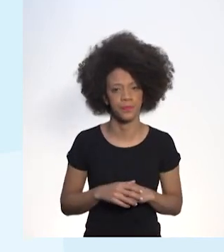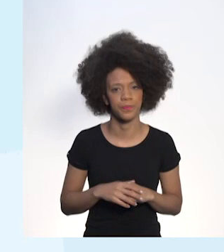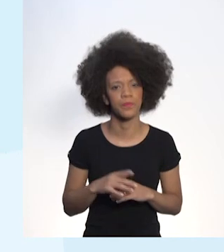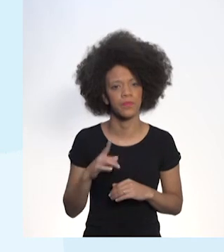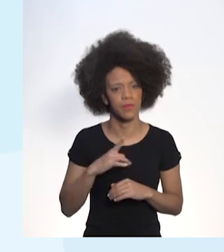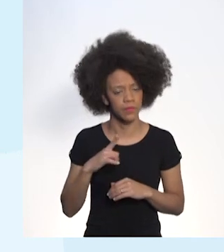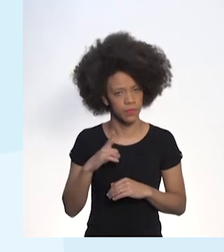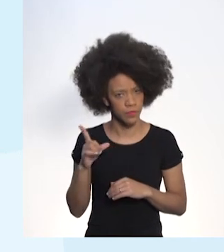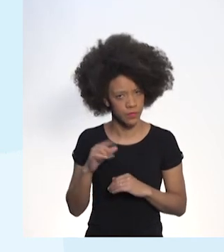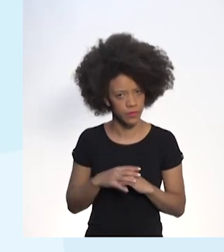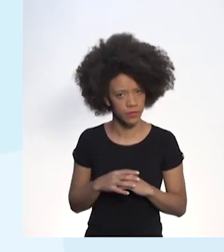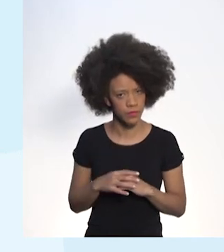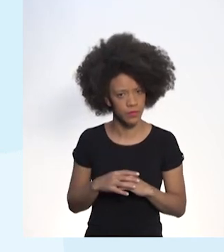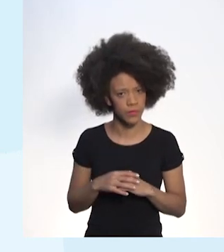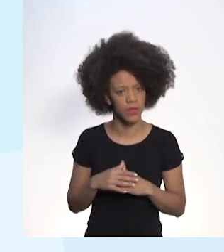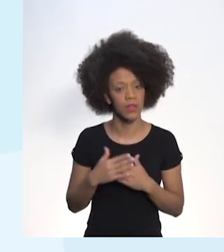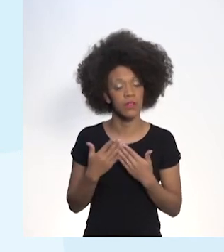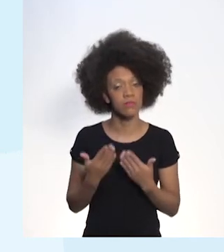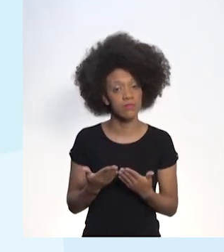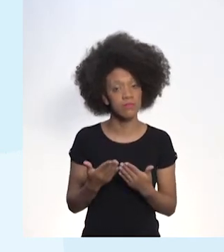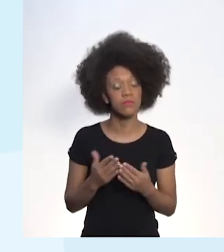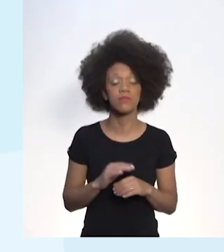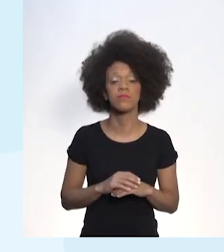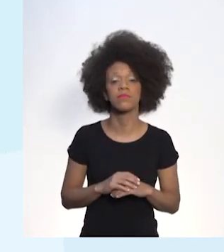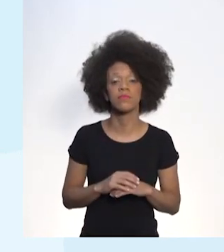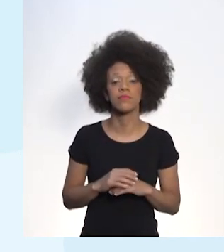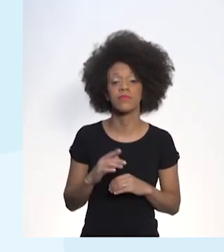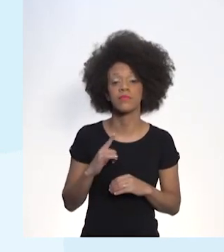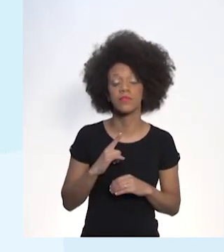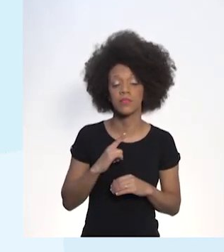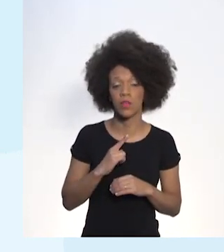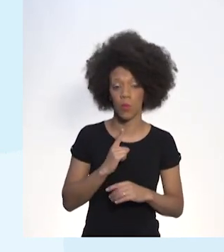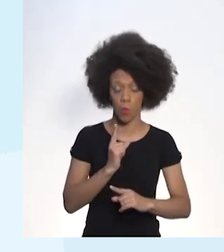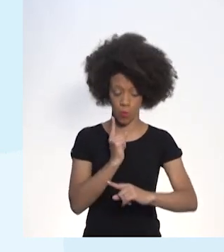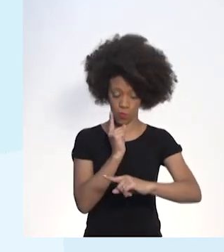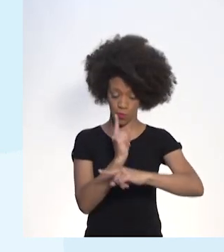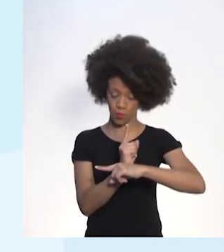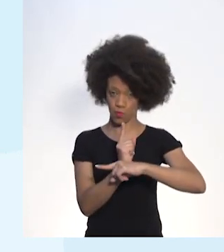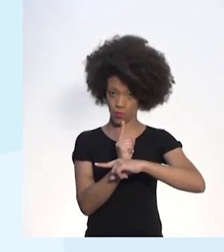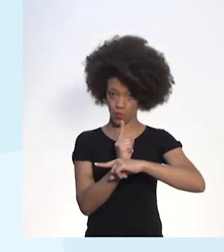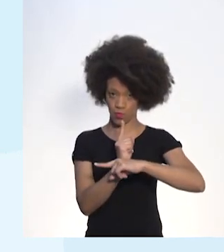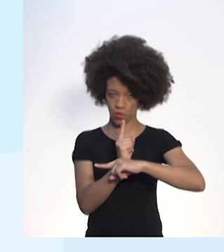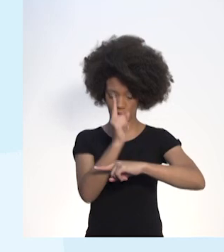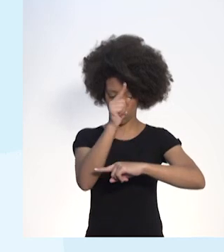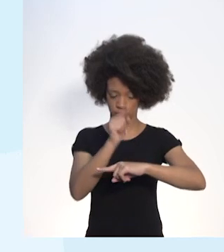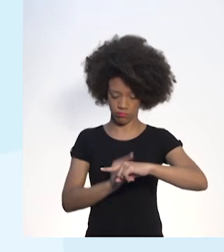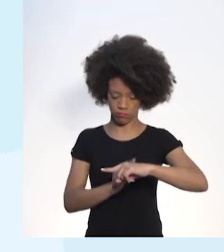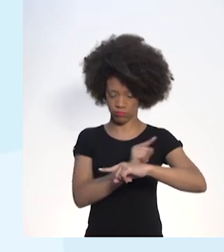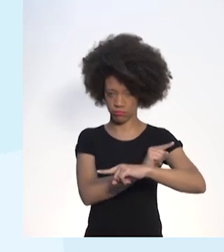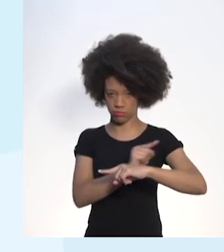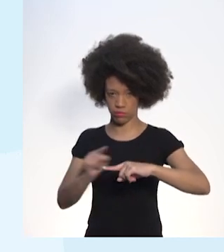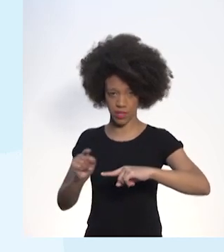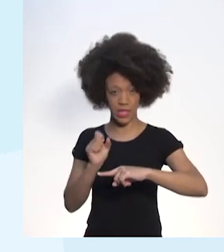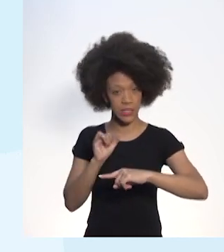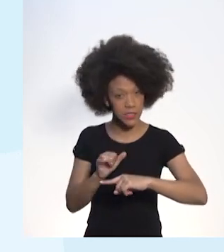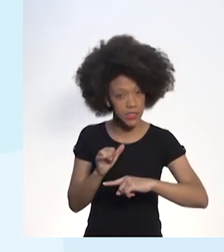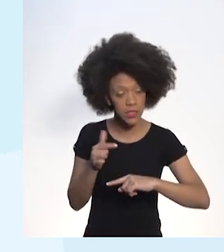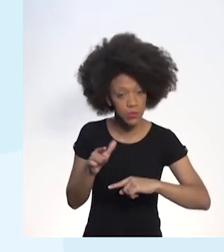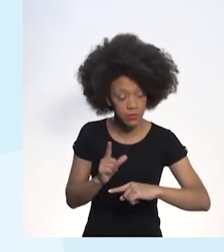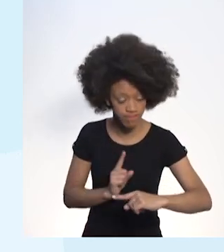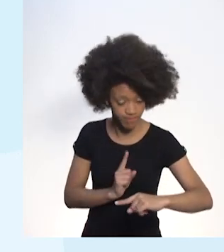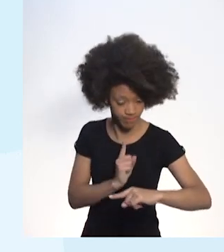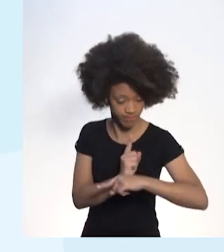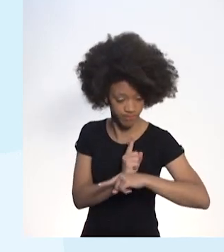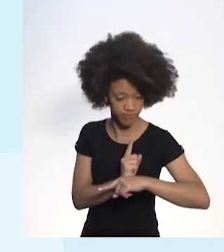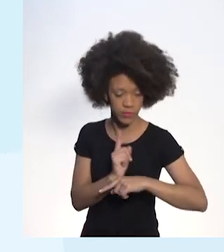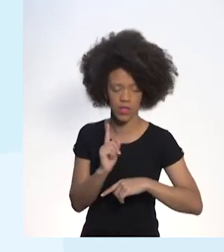lá, passando pelo centro, É certo? isso aí. Se ele não passar pelo centro, pessoal,